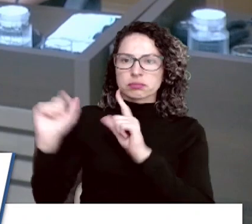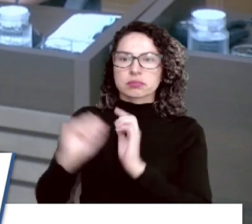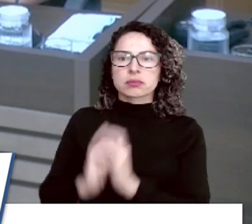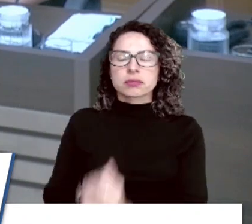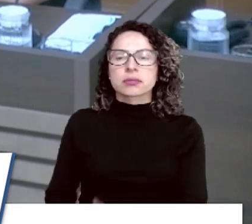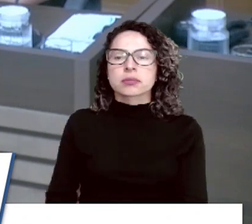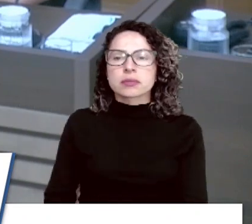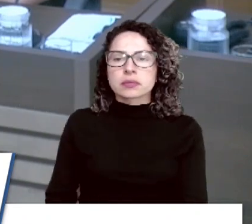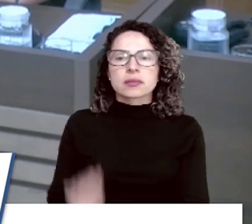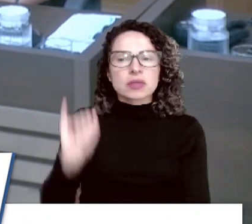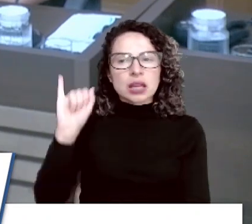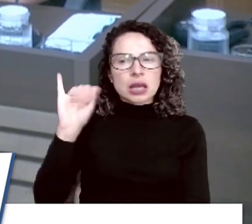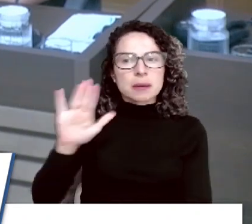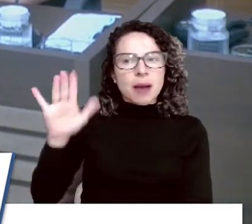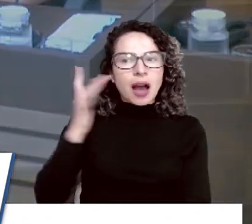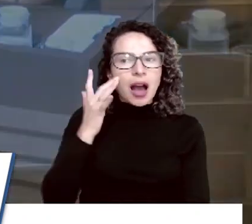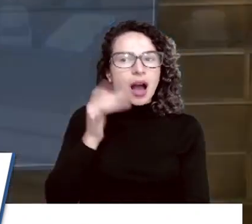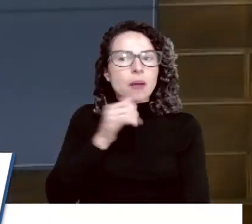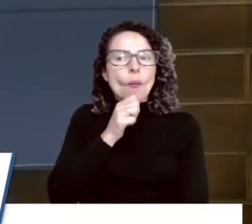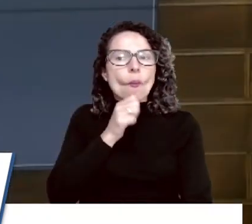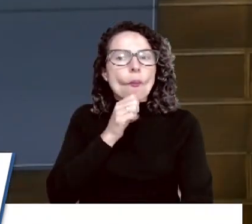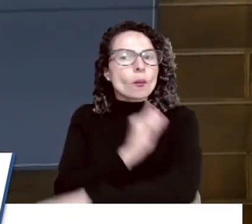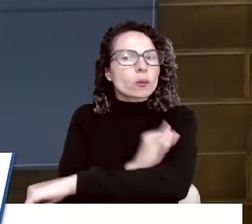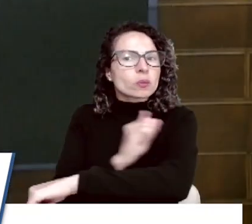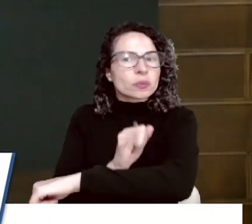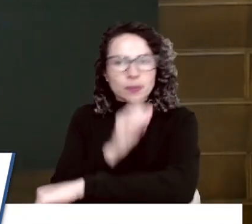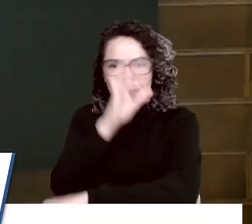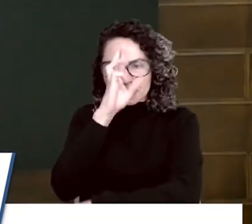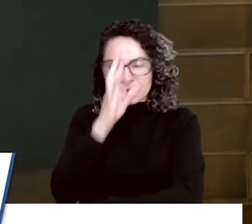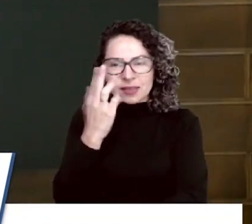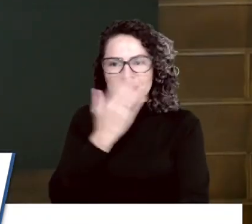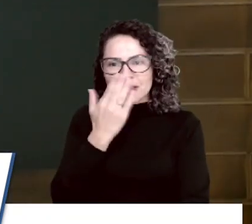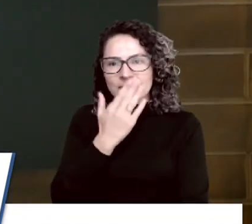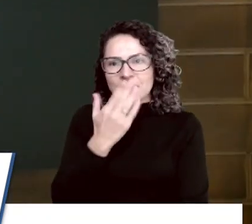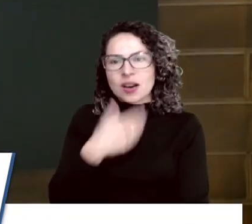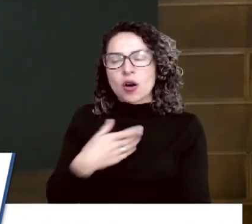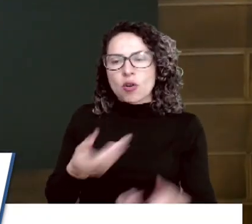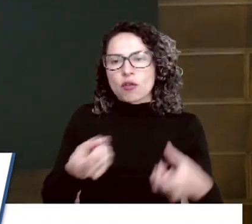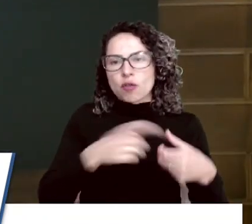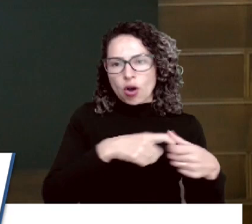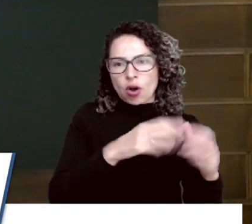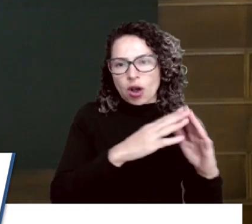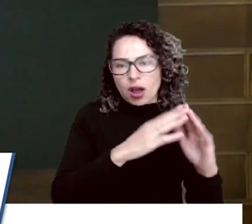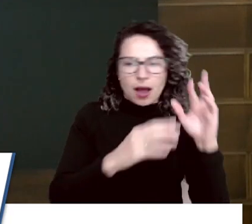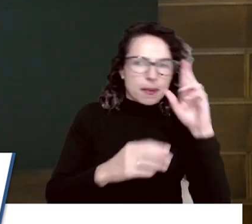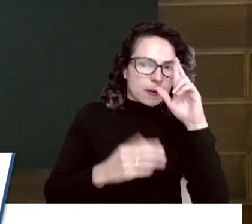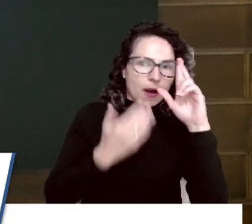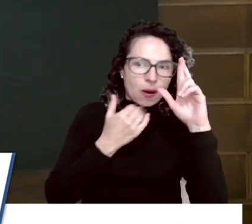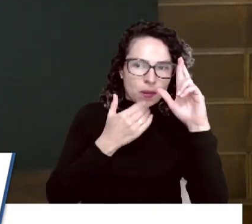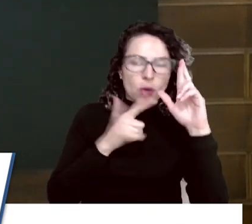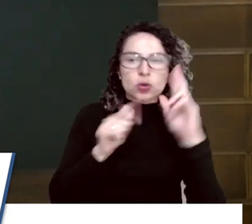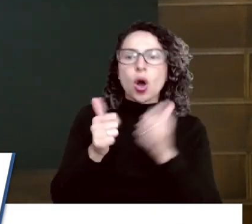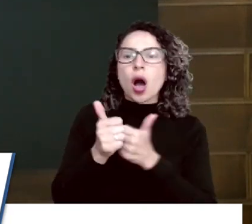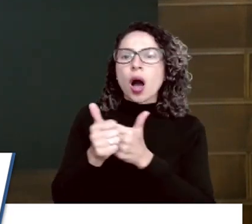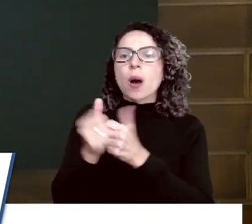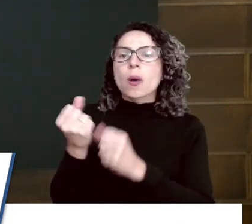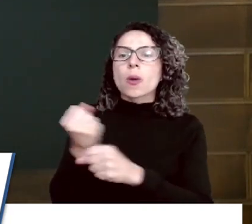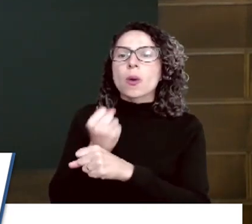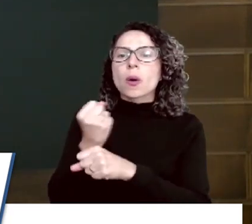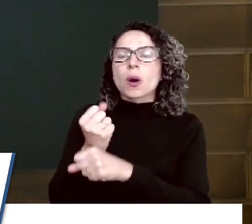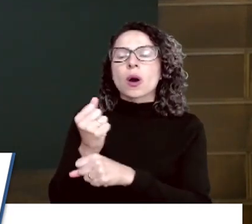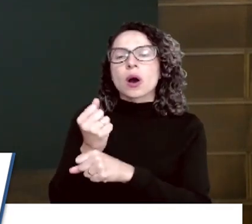Essa imagem, acho que nem o Wilton não deve ter visto hoje na hora do almoço, né? Fui em casa almoçar. A gente tem acompanhado esta obra lá na Geralda